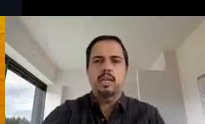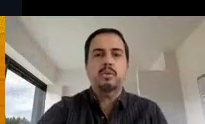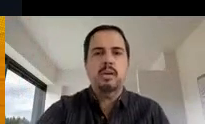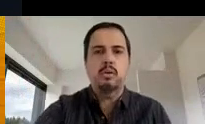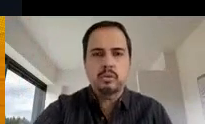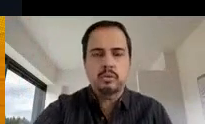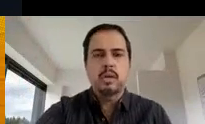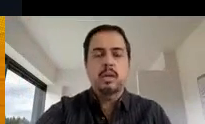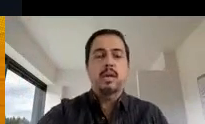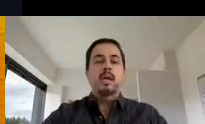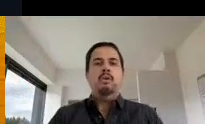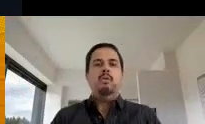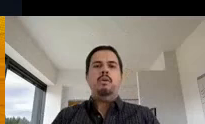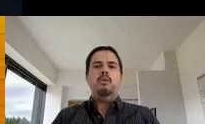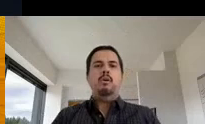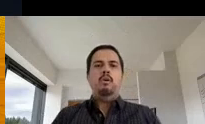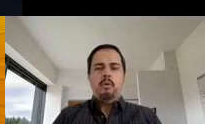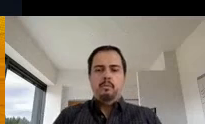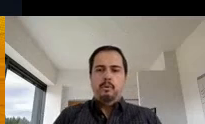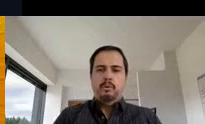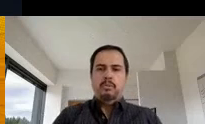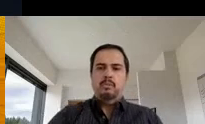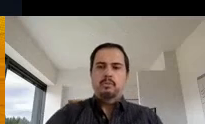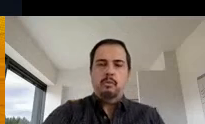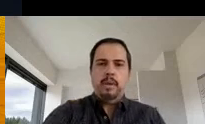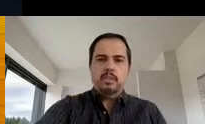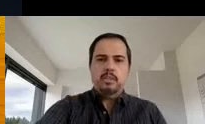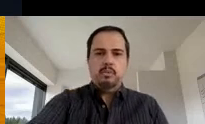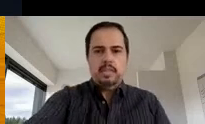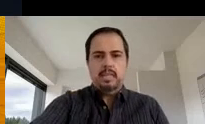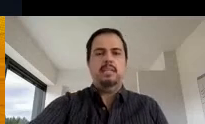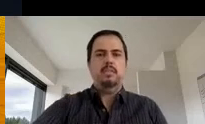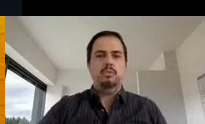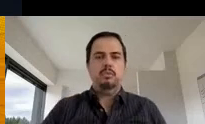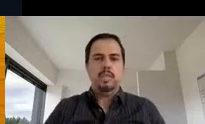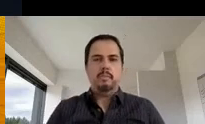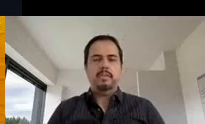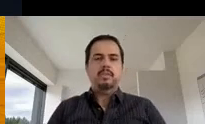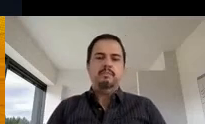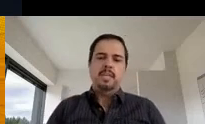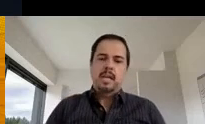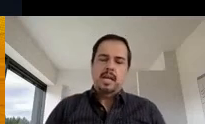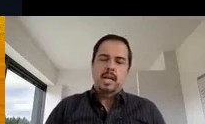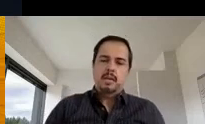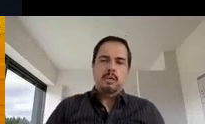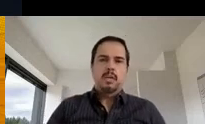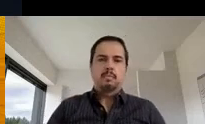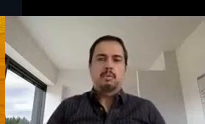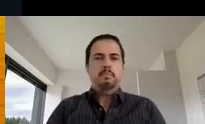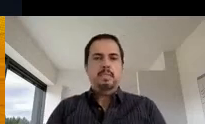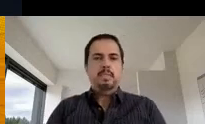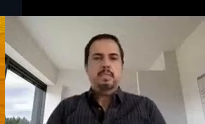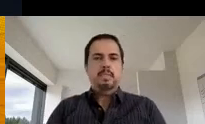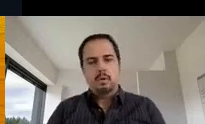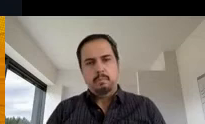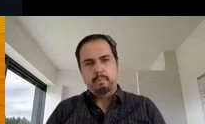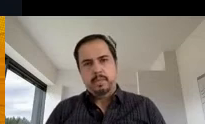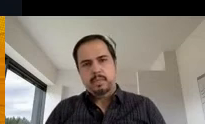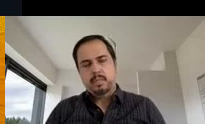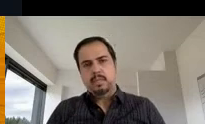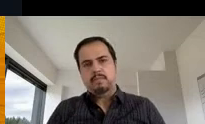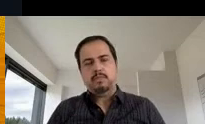propósito que você quer para o seu negócio? Qual que é o maior propósito? Então, vamos pegar de novo aí as ciências contábeis. Ah, eu quero abrir uma